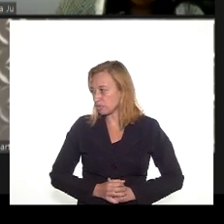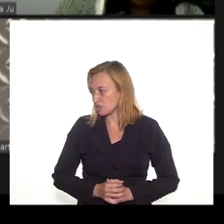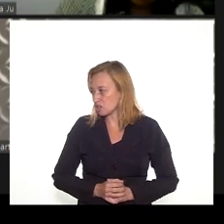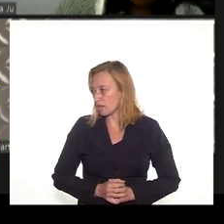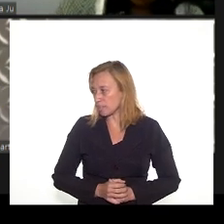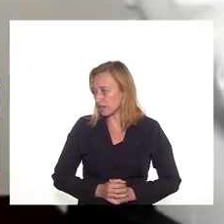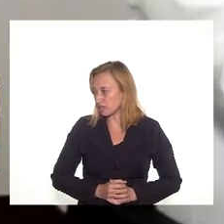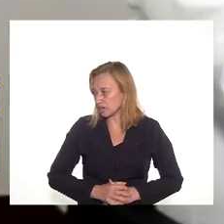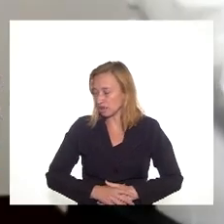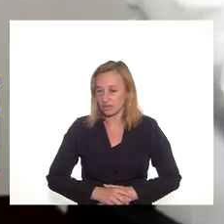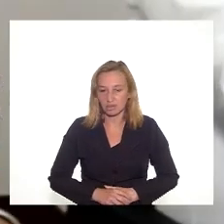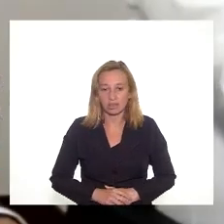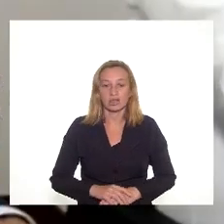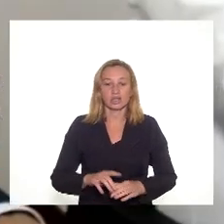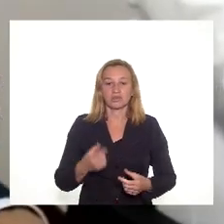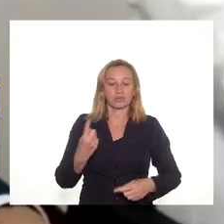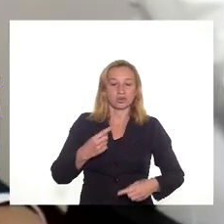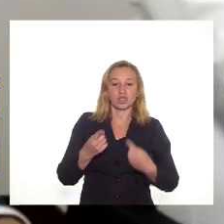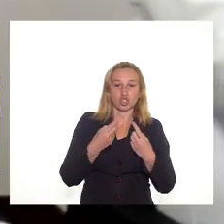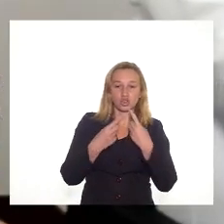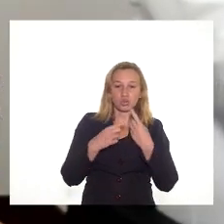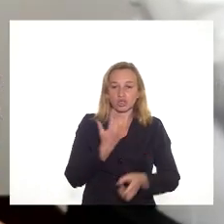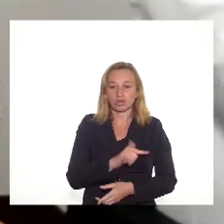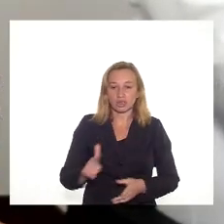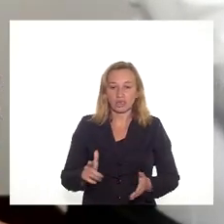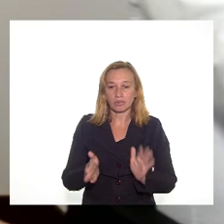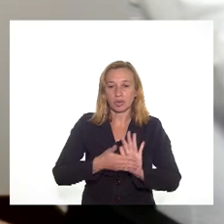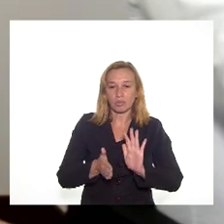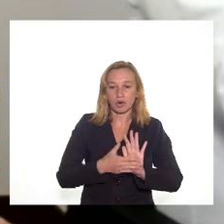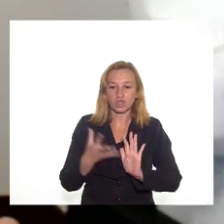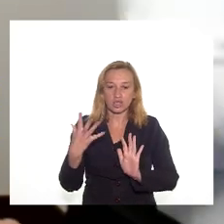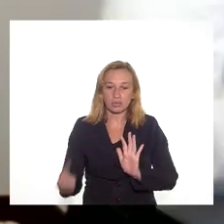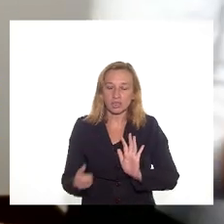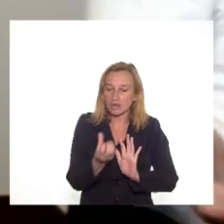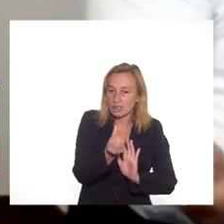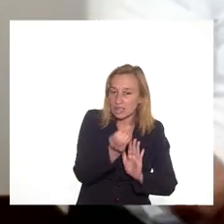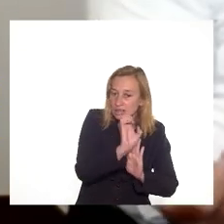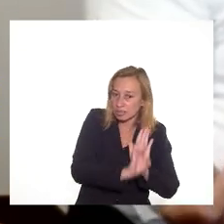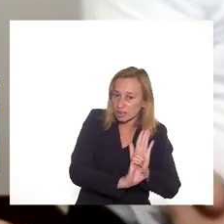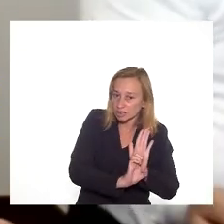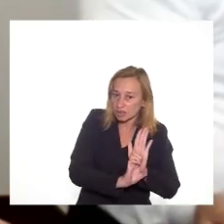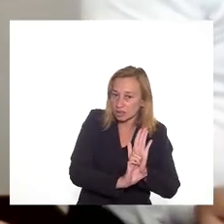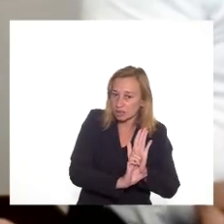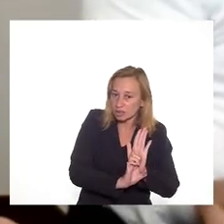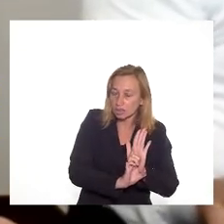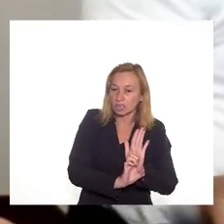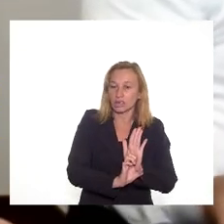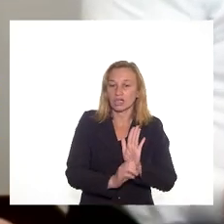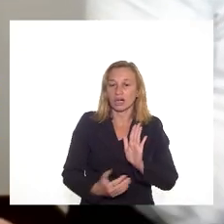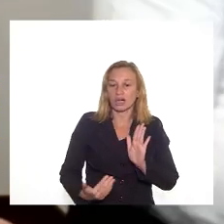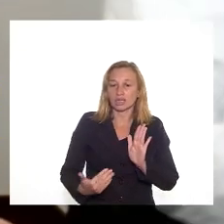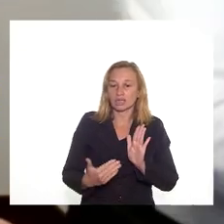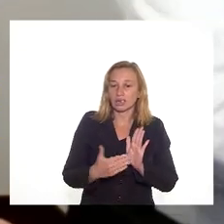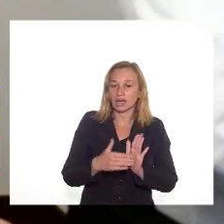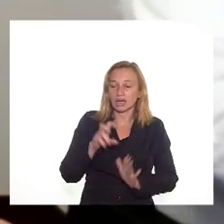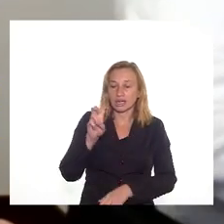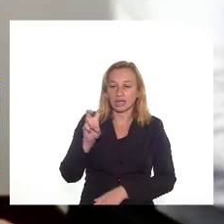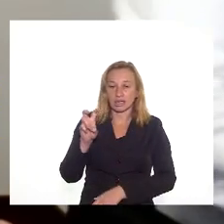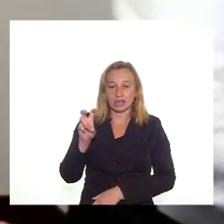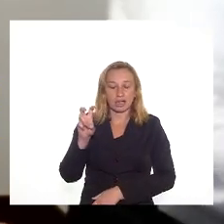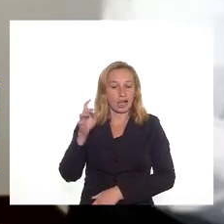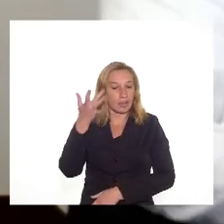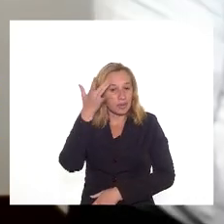Obrigado, Rubens. Não havendo o que queira discutir, encerrada a discussão, a presente proposta recebeu 6 emendas, ficará até a quinta-feira,